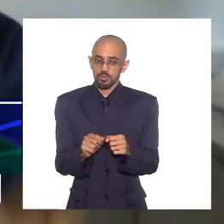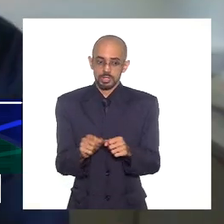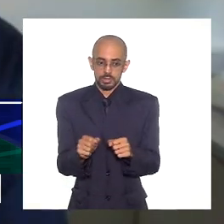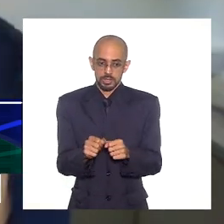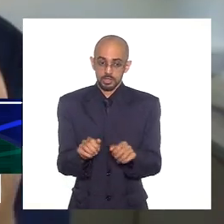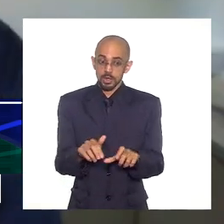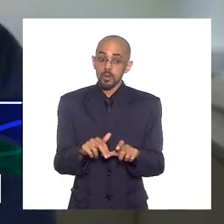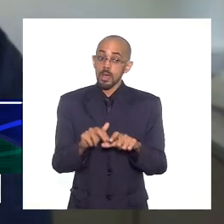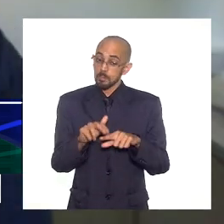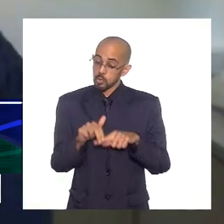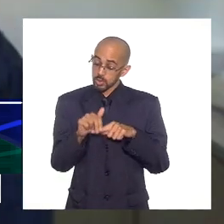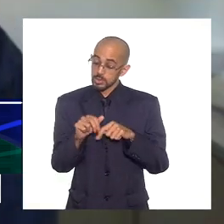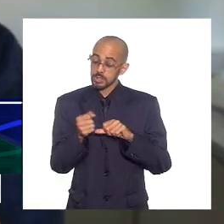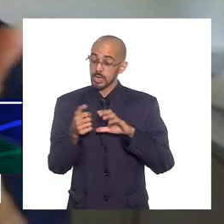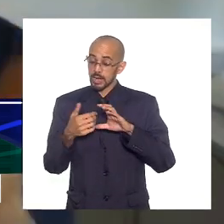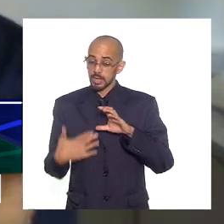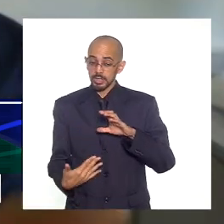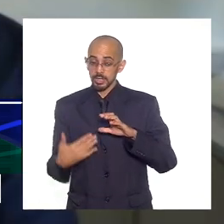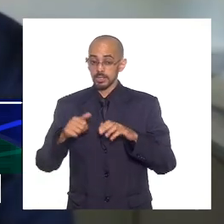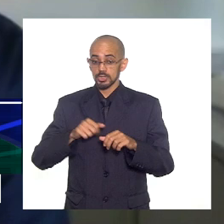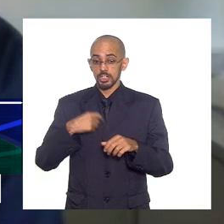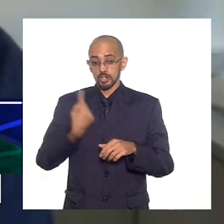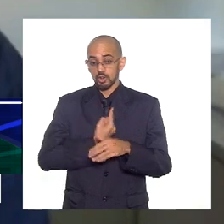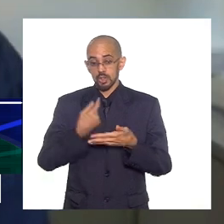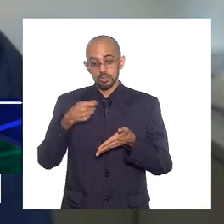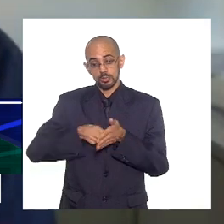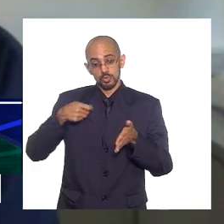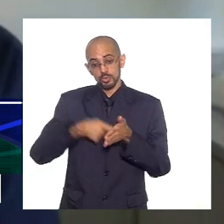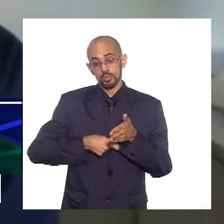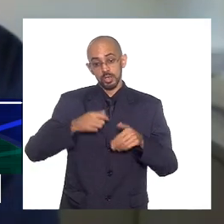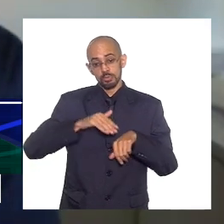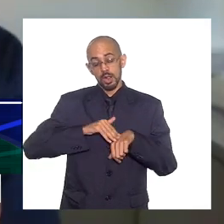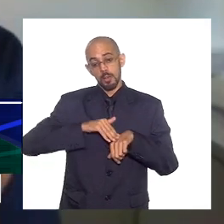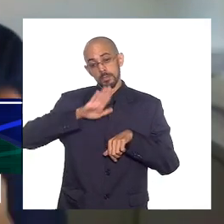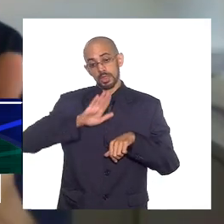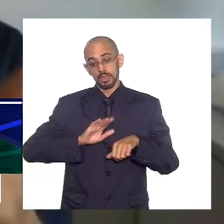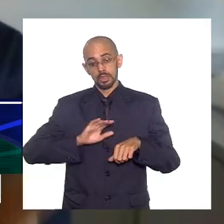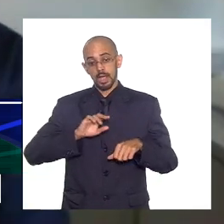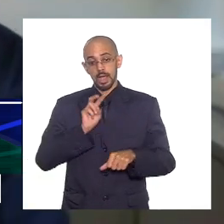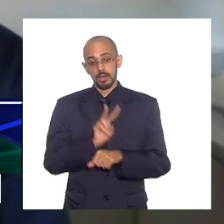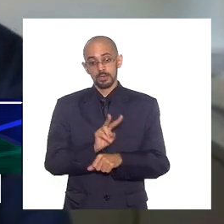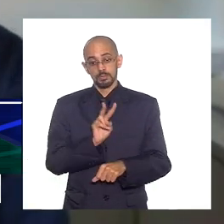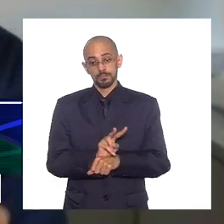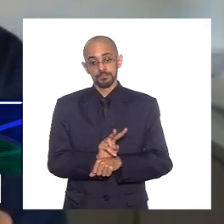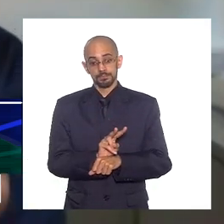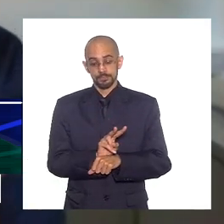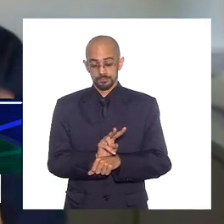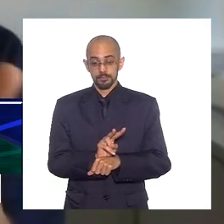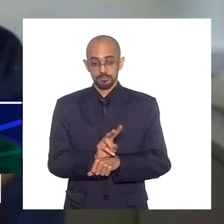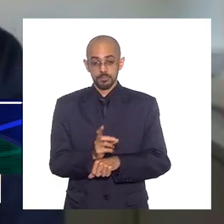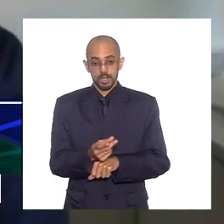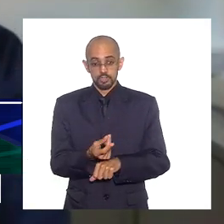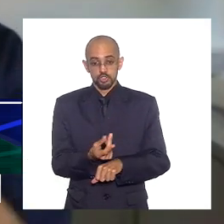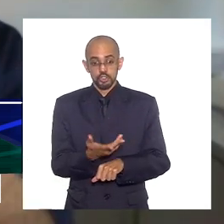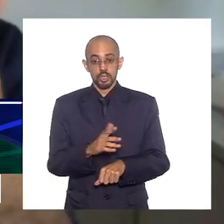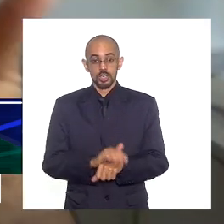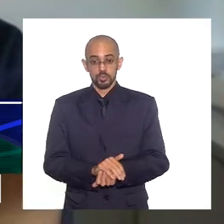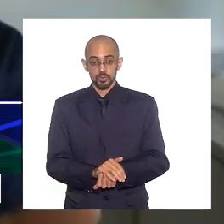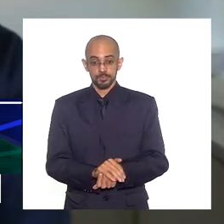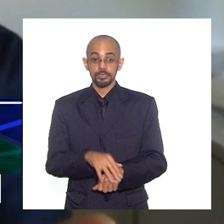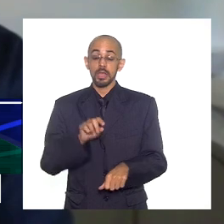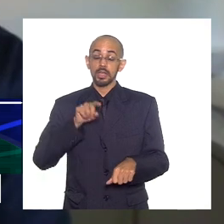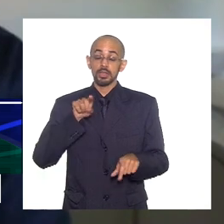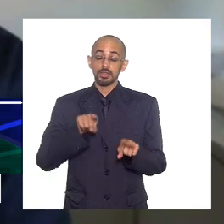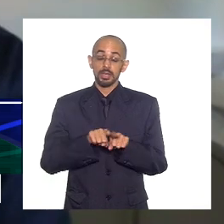a gente luta para a ampliação da margem do consignado. E também lembrando, deputado André Siciliano, para